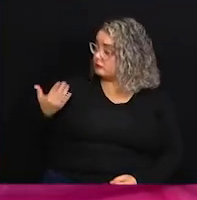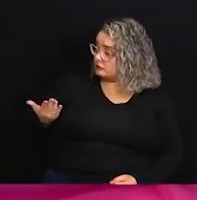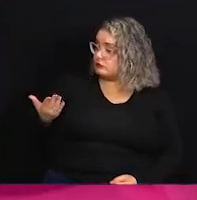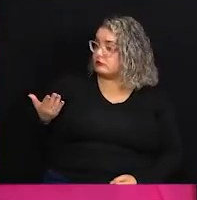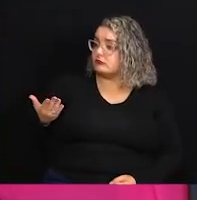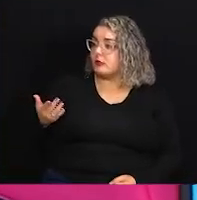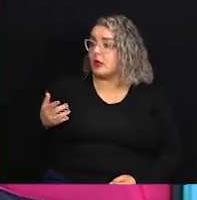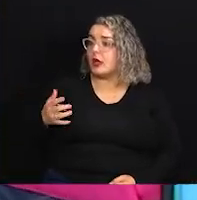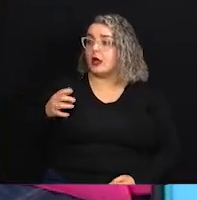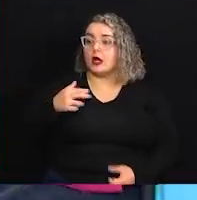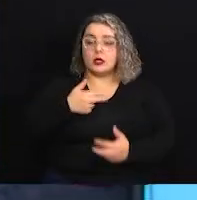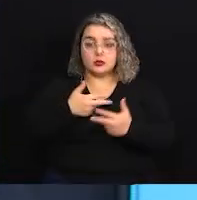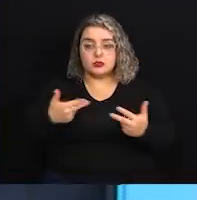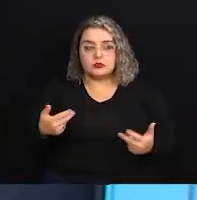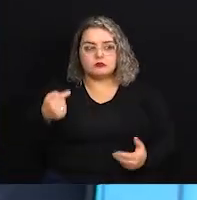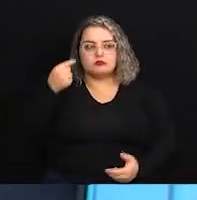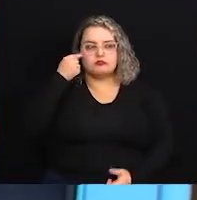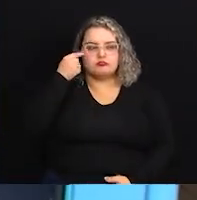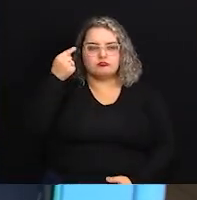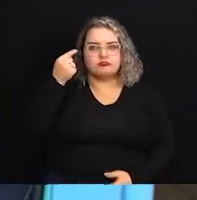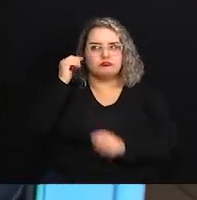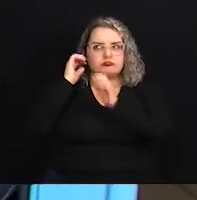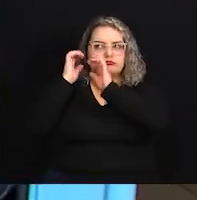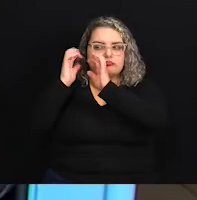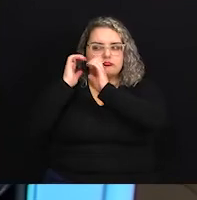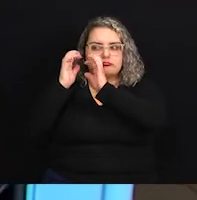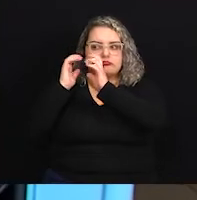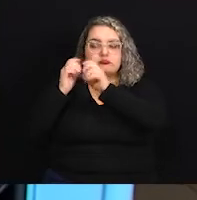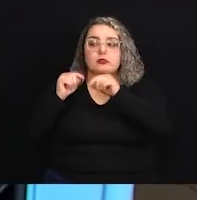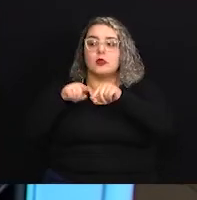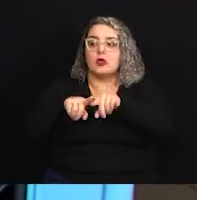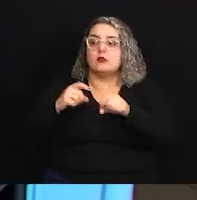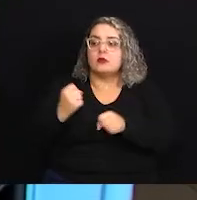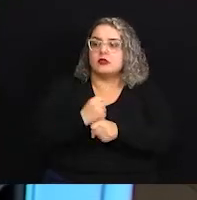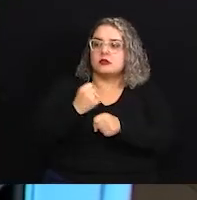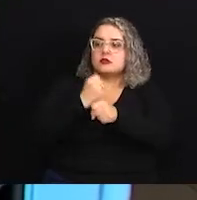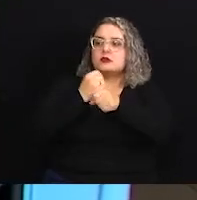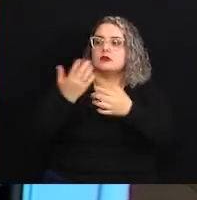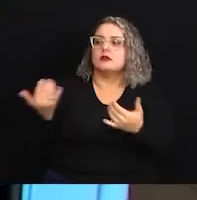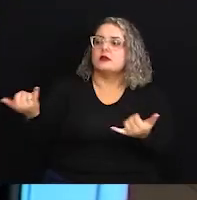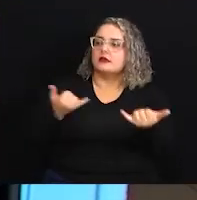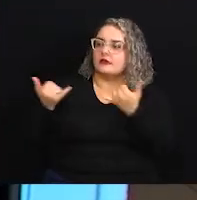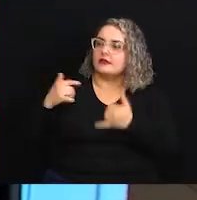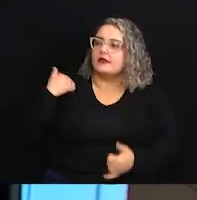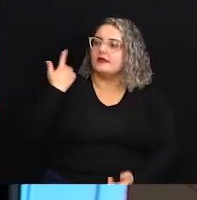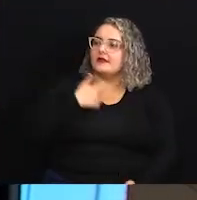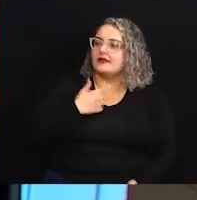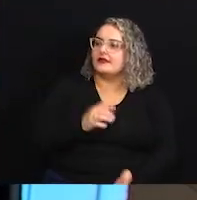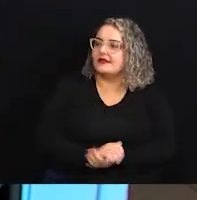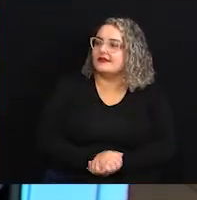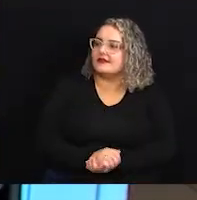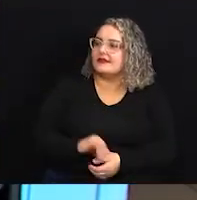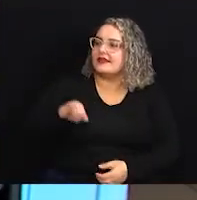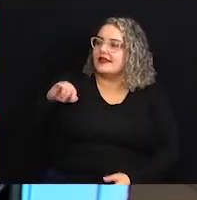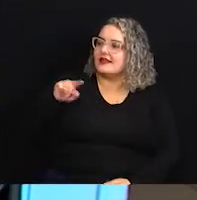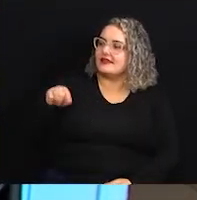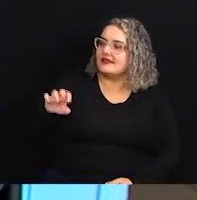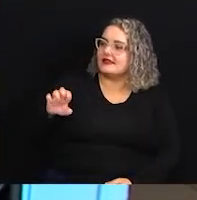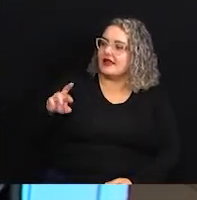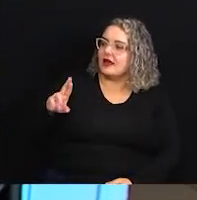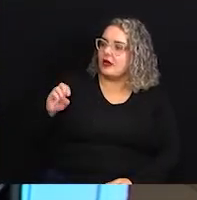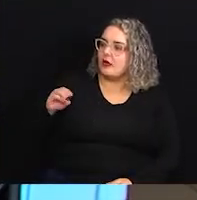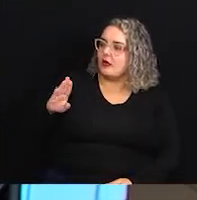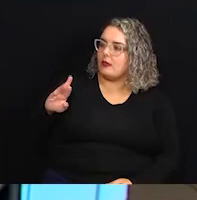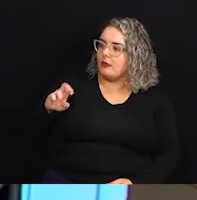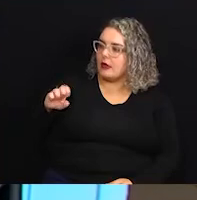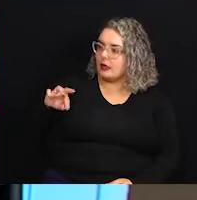as peças que ele pensou, que os parceiros construíram, e ele quem vai contar tudo para nós. Zé Roberto, a gente está